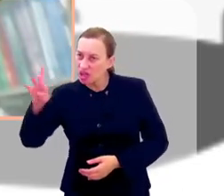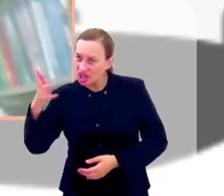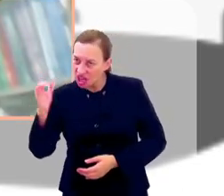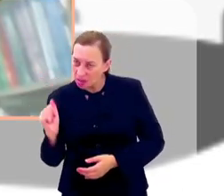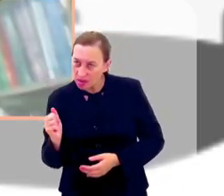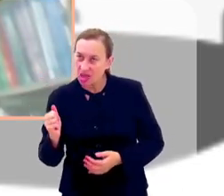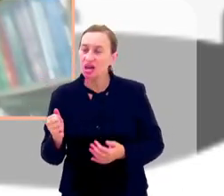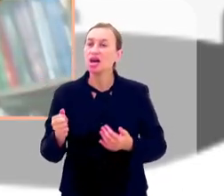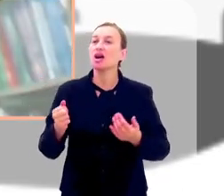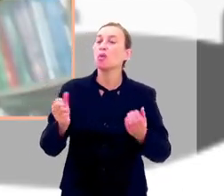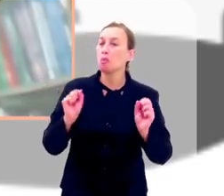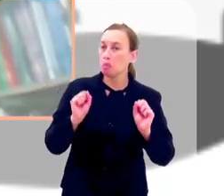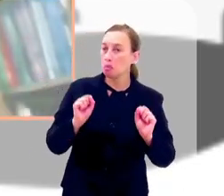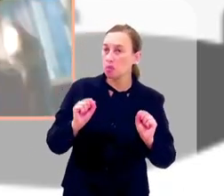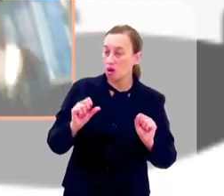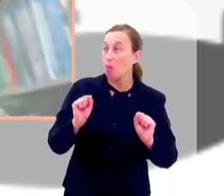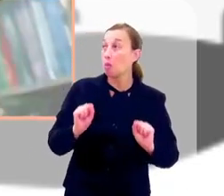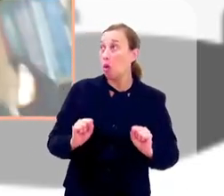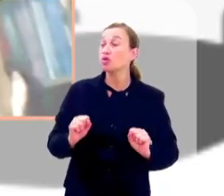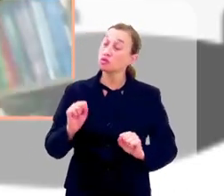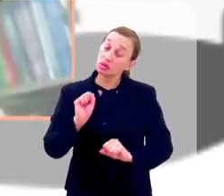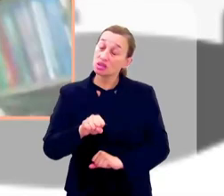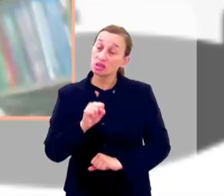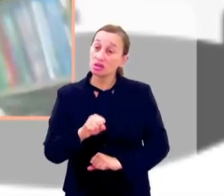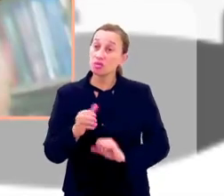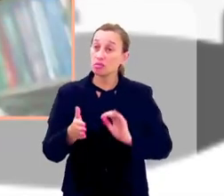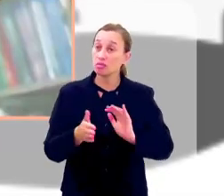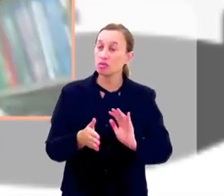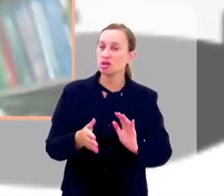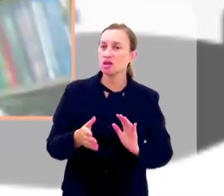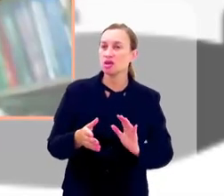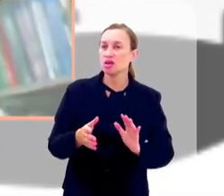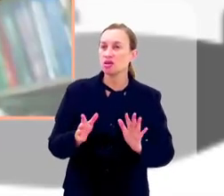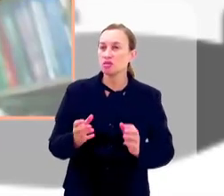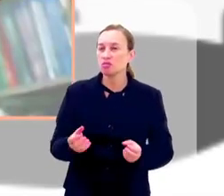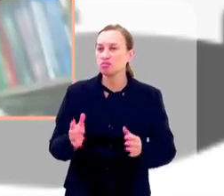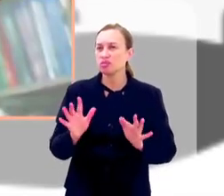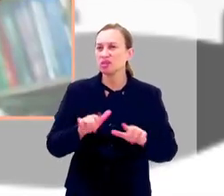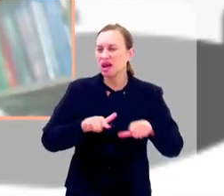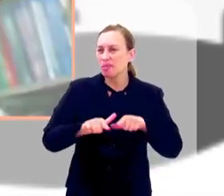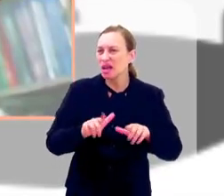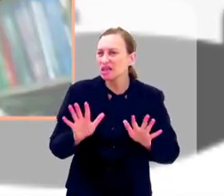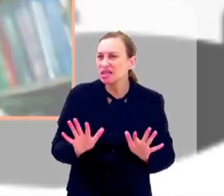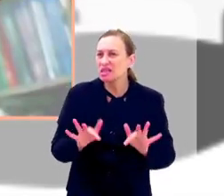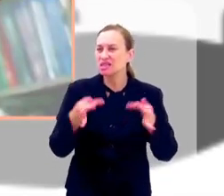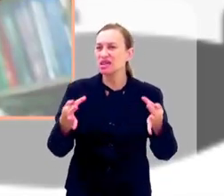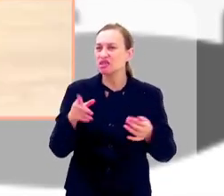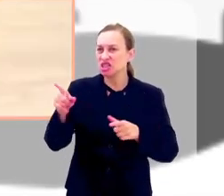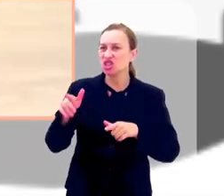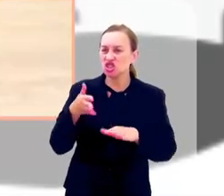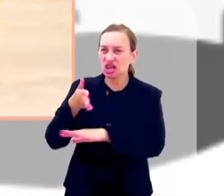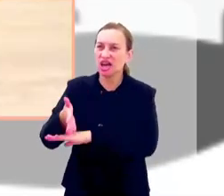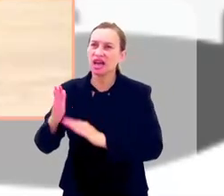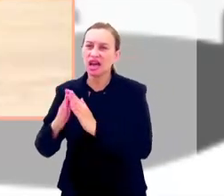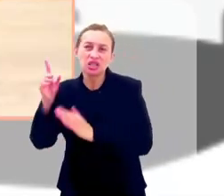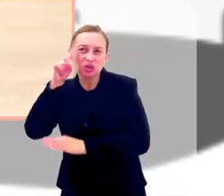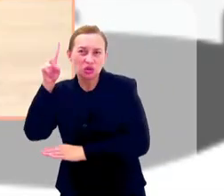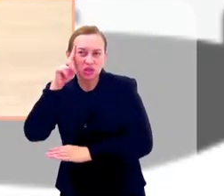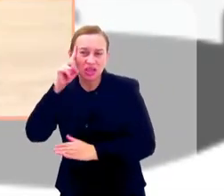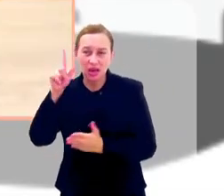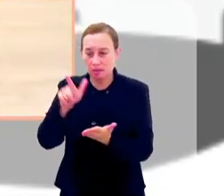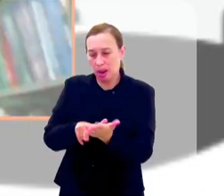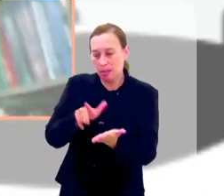essa consciência de que ela existe, eu posso, sim, me propor a um exercício muito simples. Todo dia, quando você chegar em